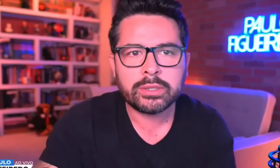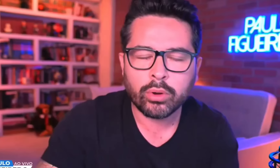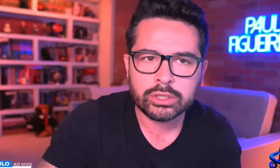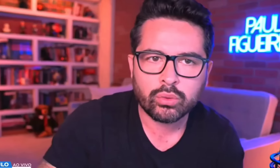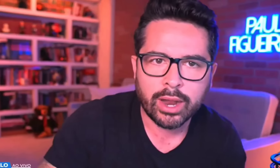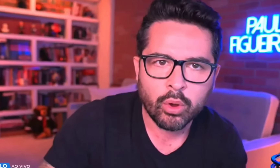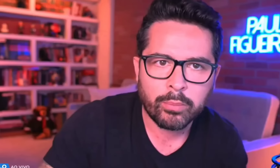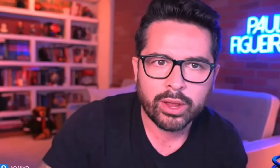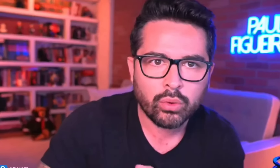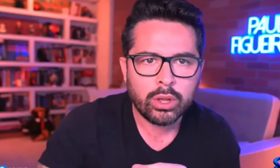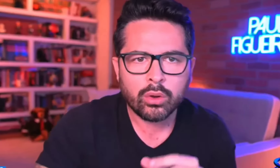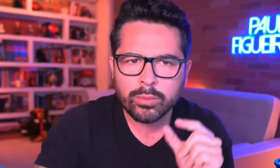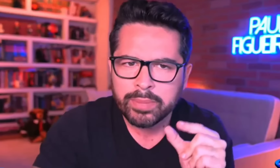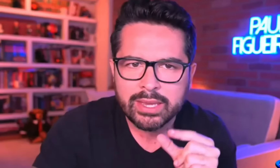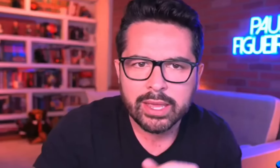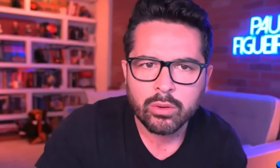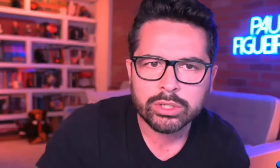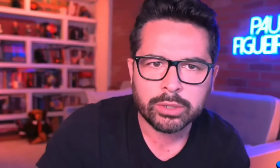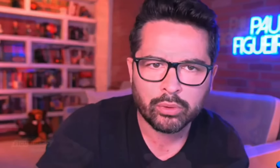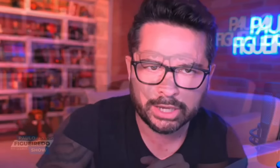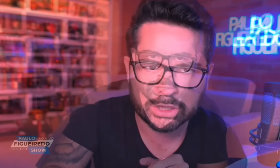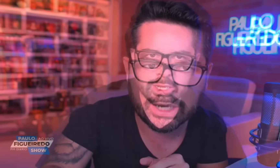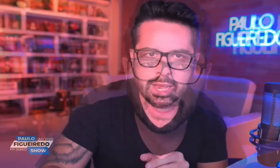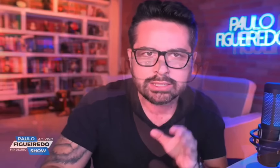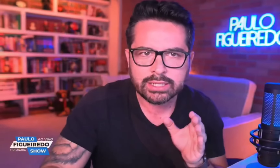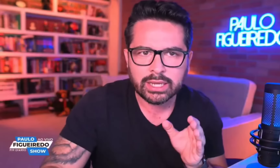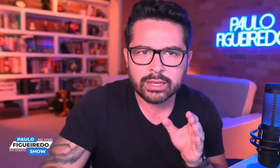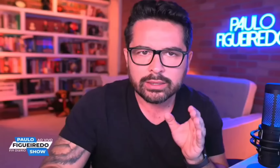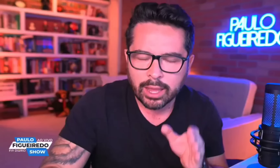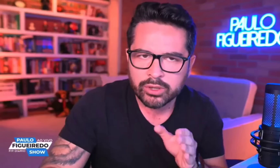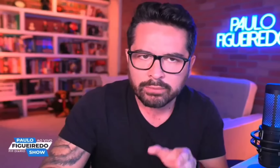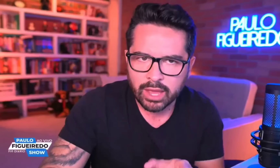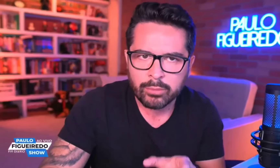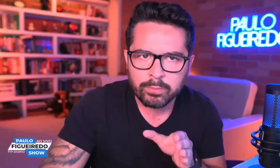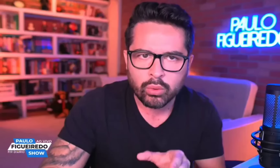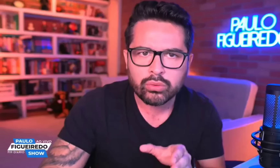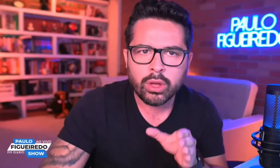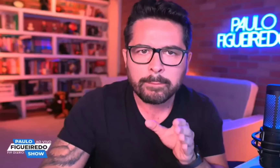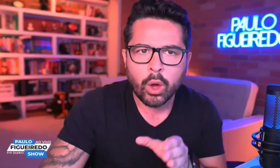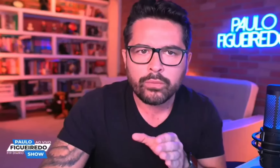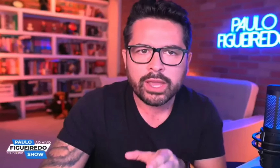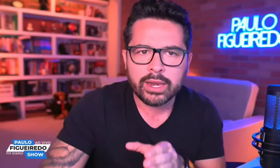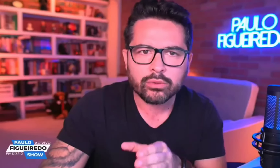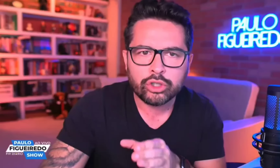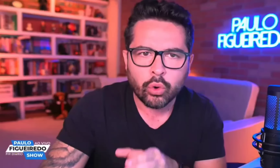onde você pode se tornar meu apoiador com uma pequena quantia por mês. Acesse